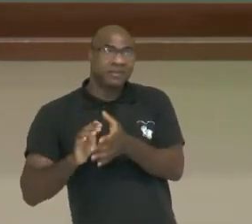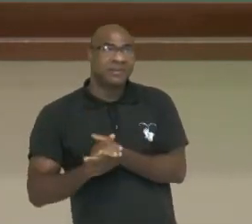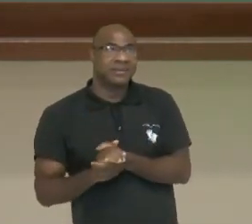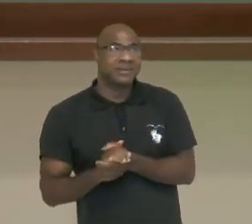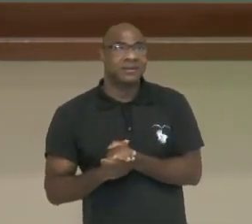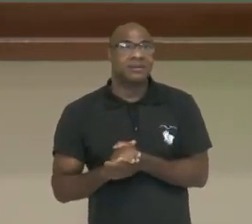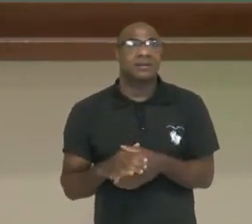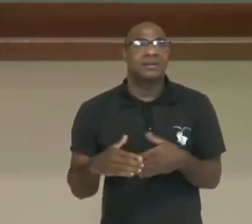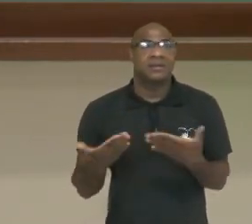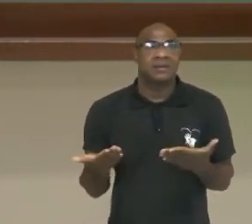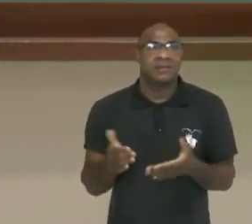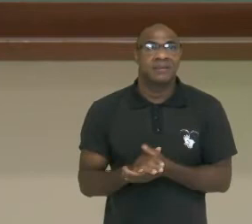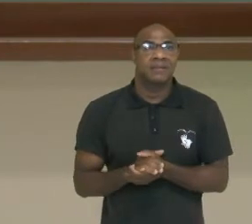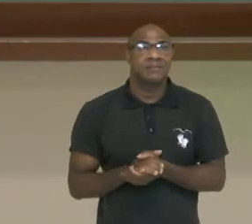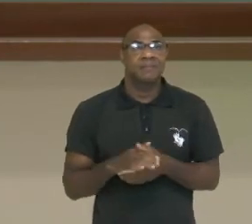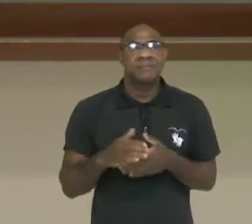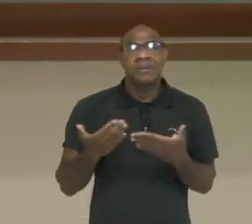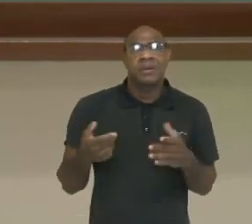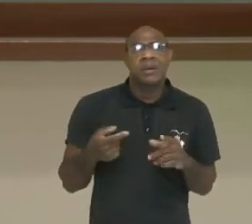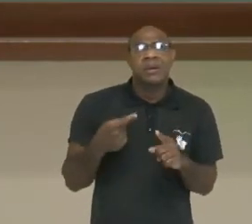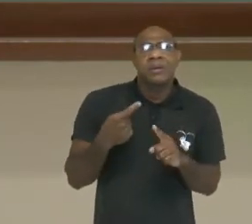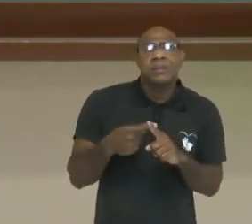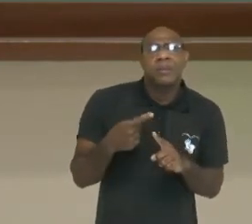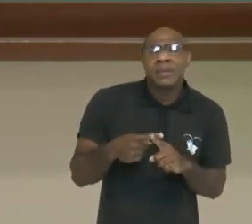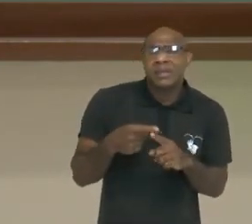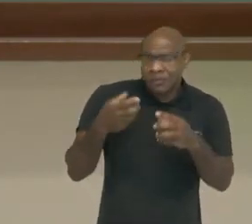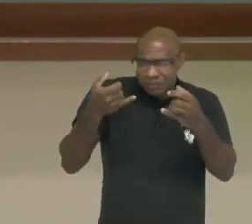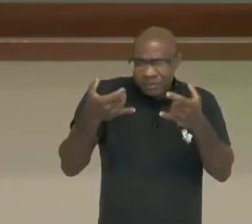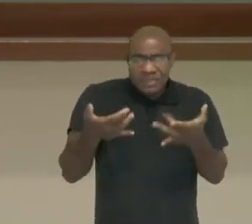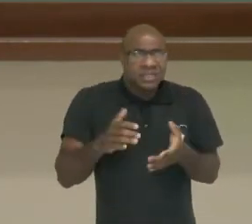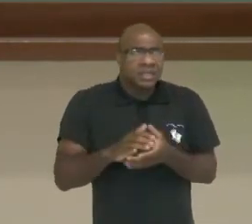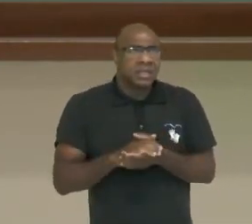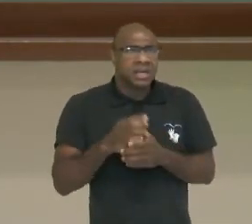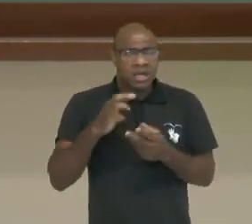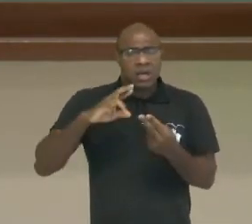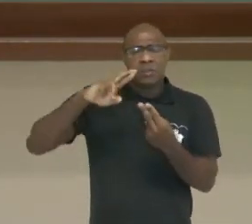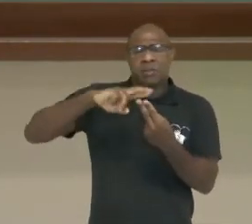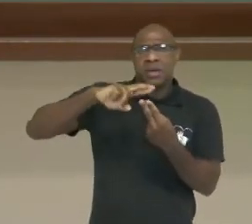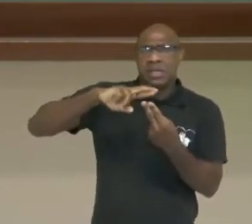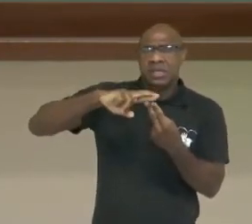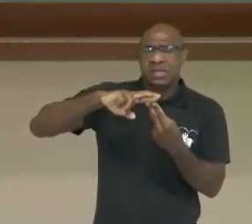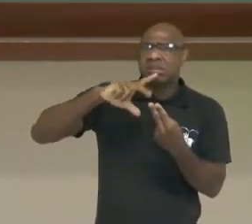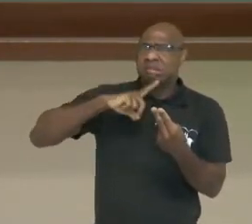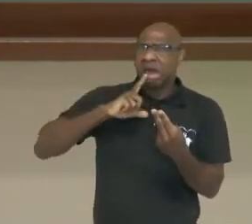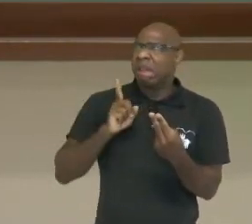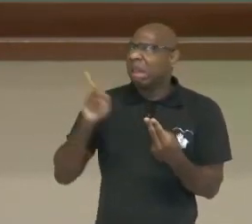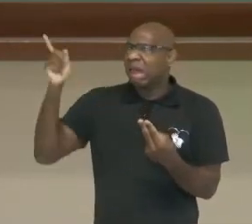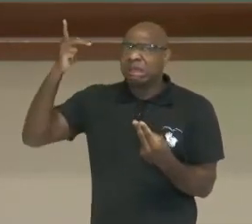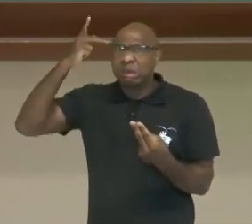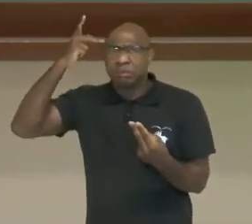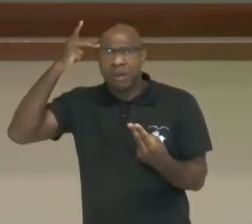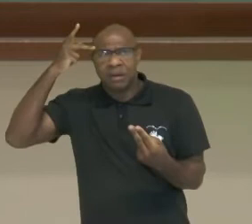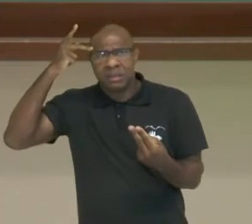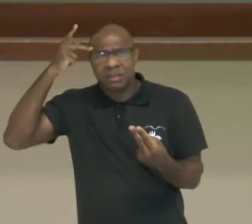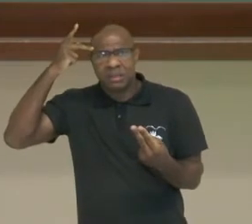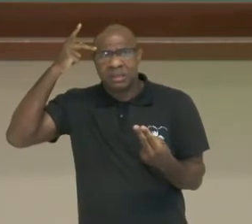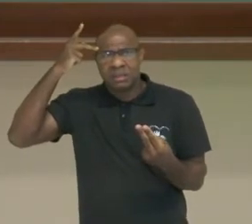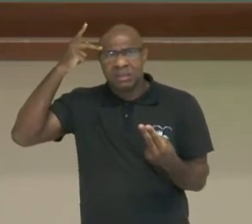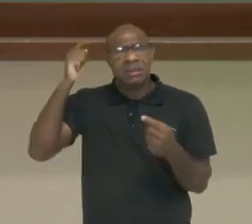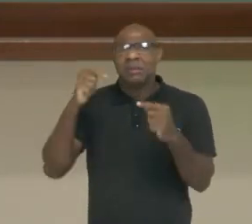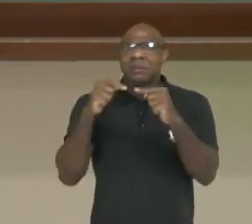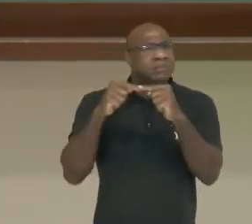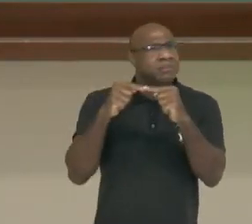está falando ali. Então, por que quando eu falo que o Museu Oscar Niemeyer está em São Paulo é uma